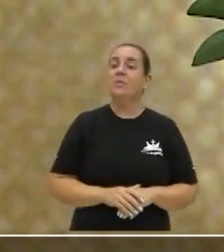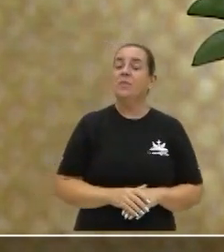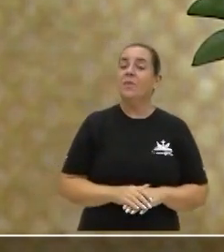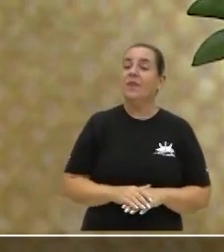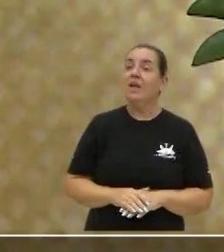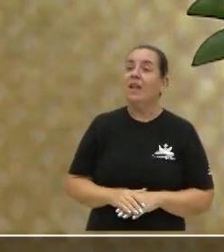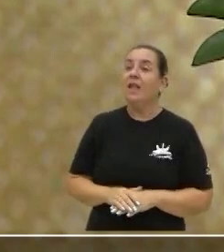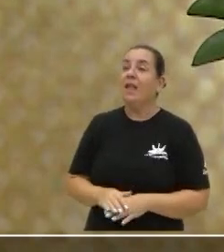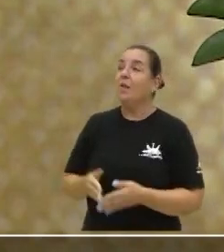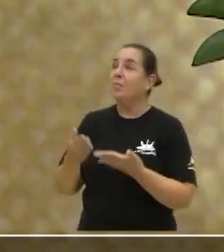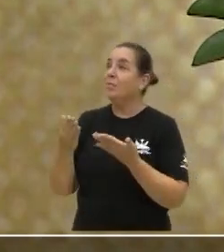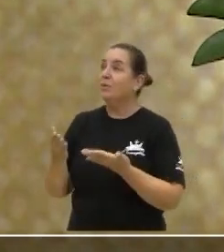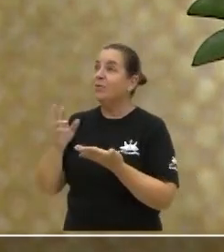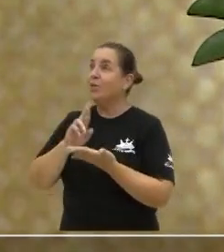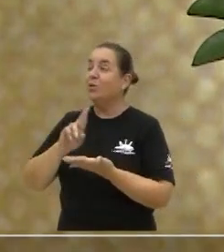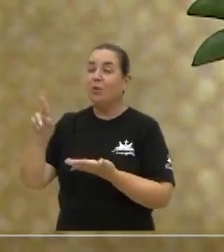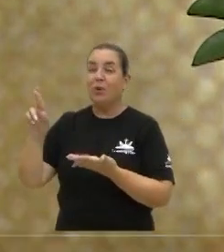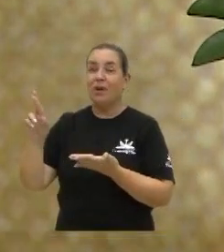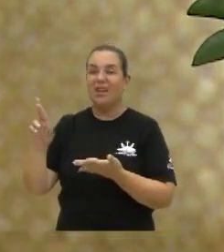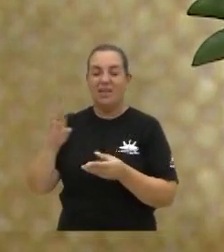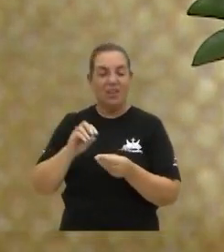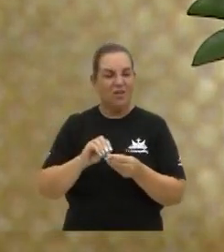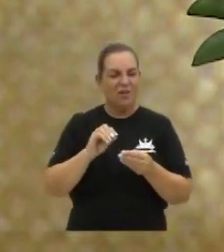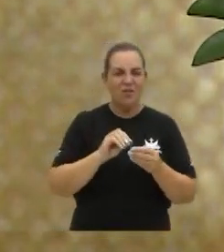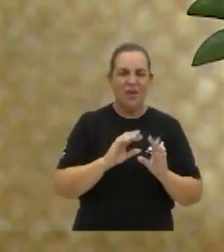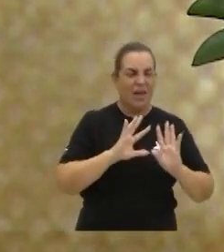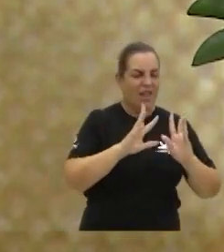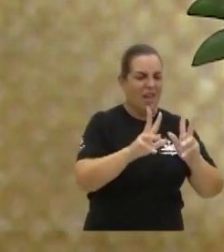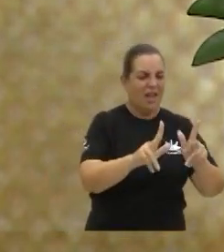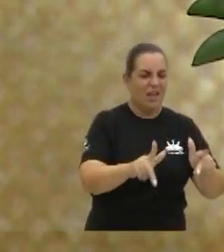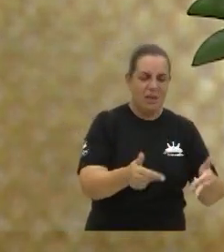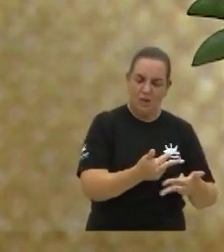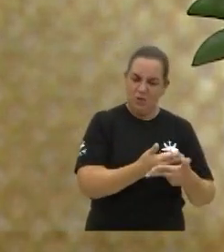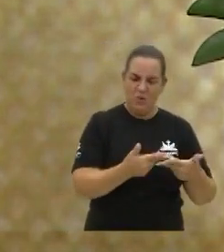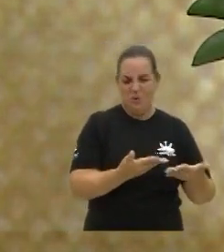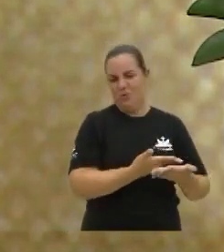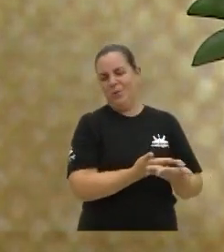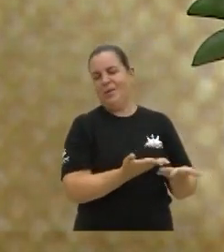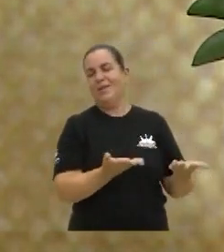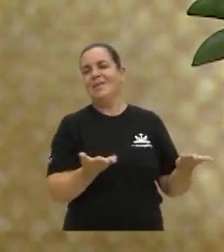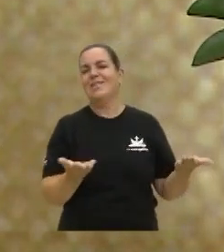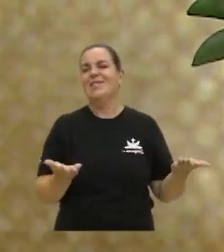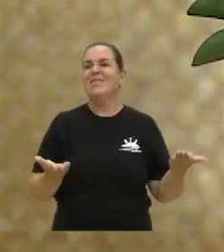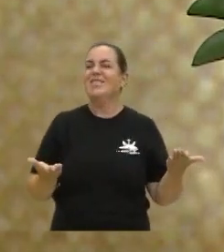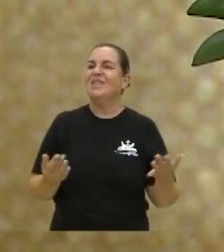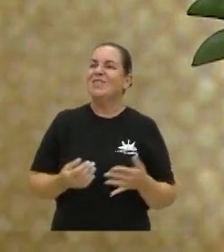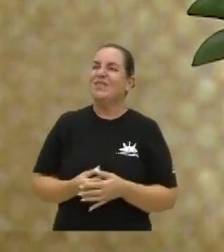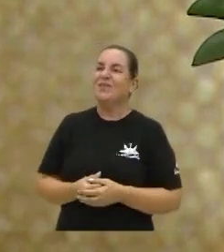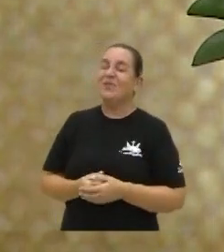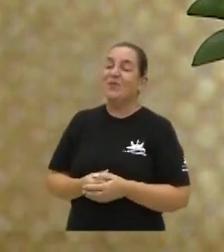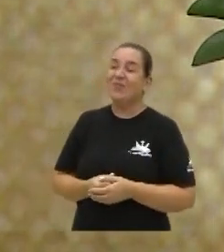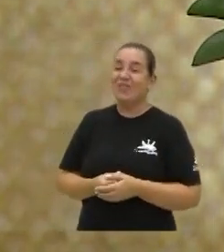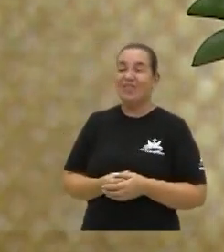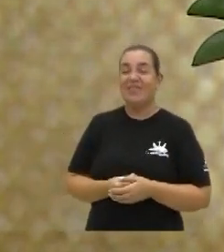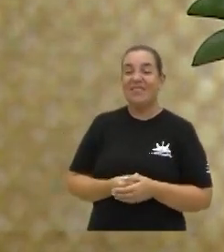angular. Pelo Senhor é que foi feito tudo isso.